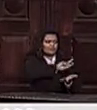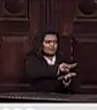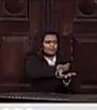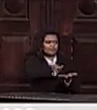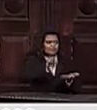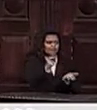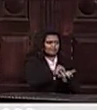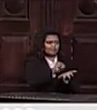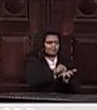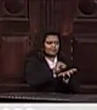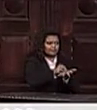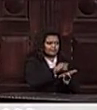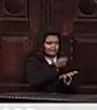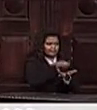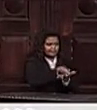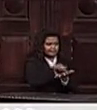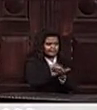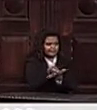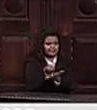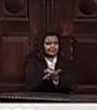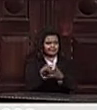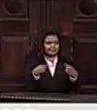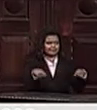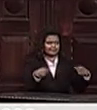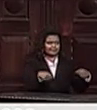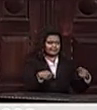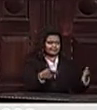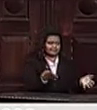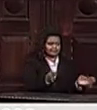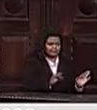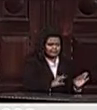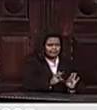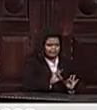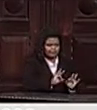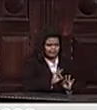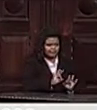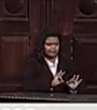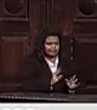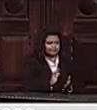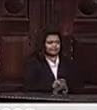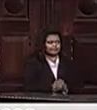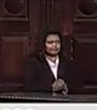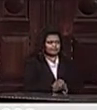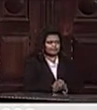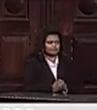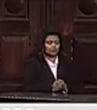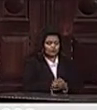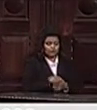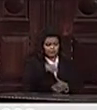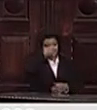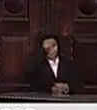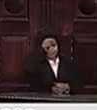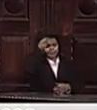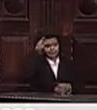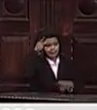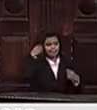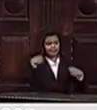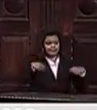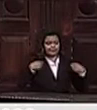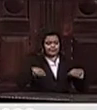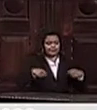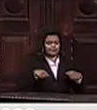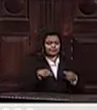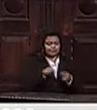mandato eleito deve sofrer e receber vários critérios e principalmente ter